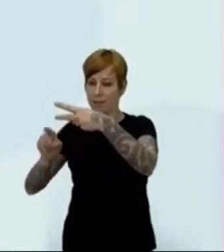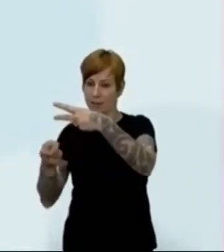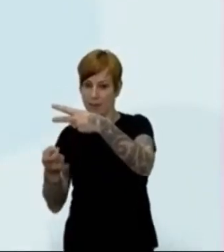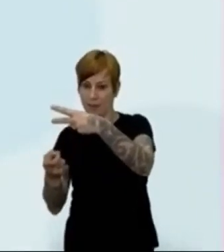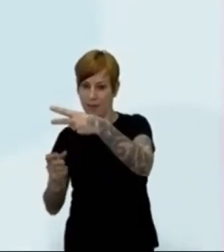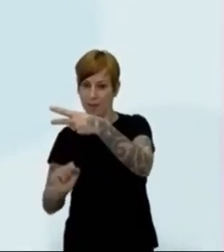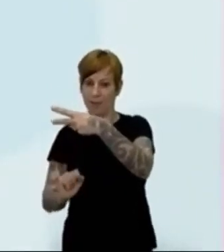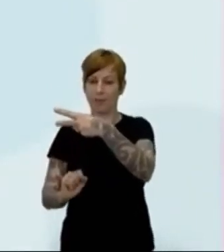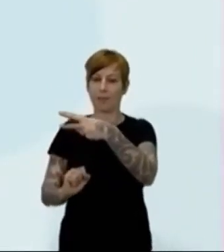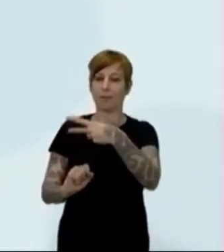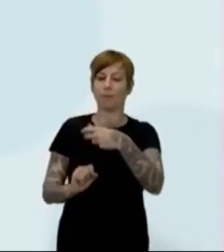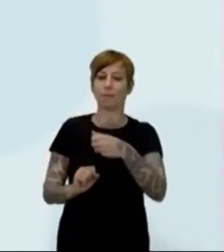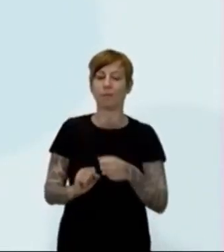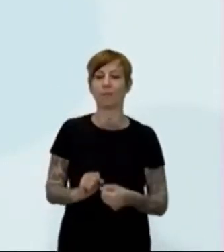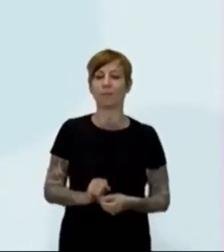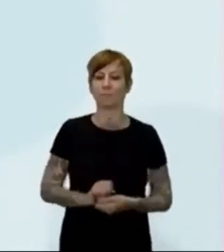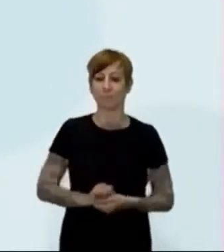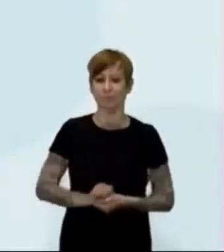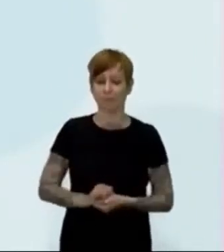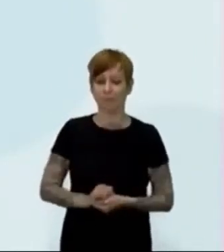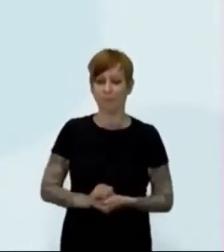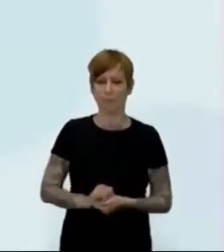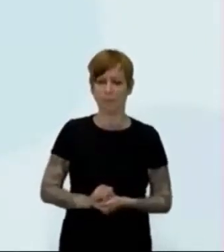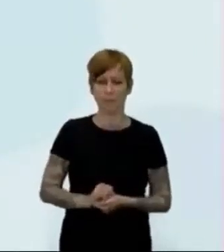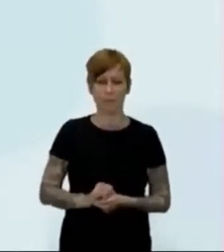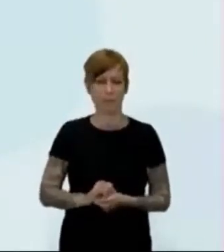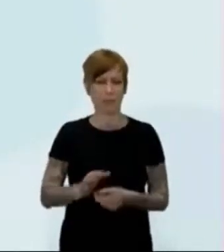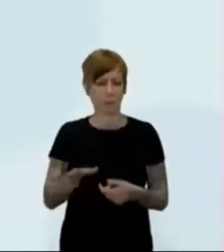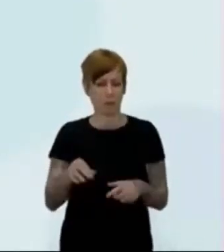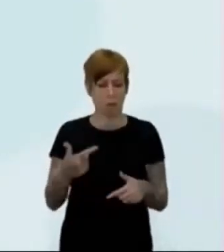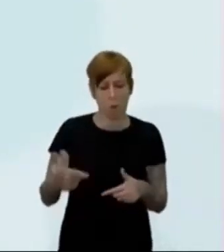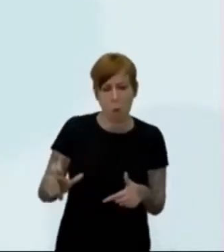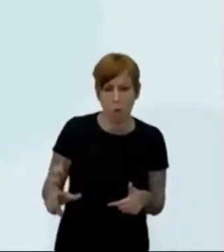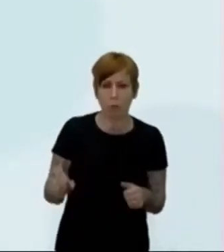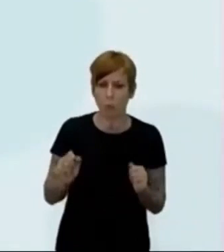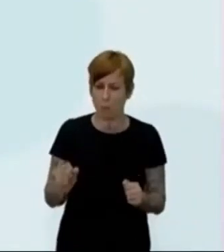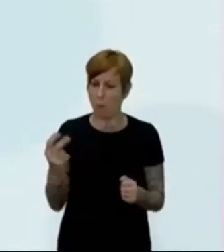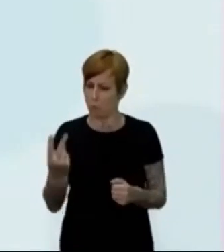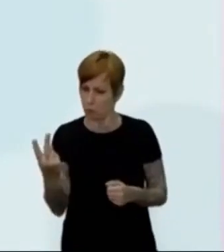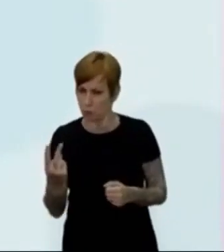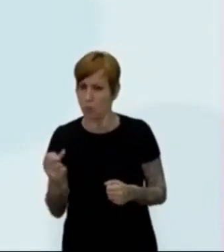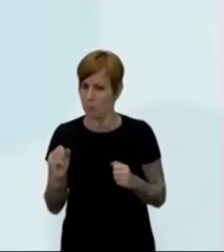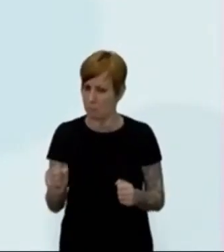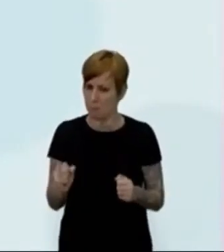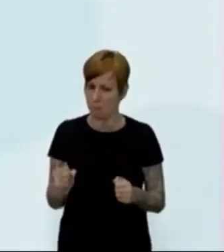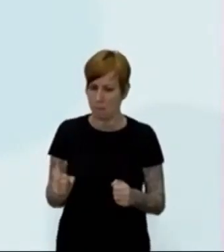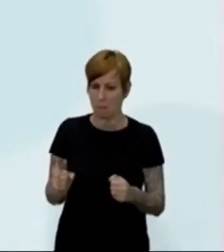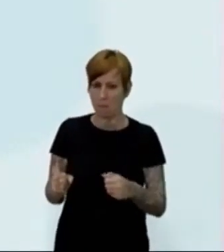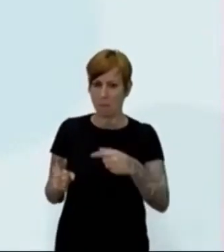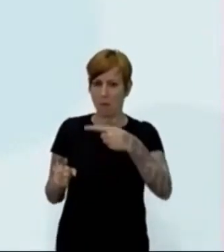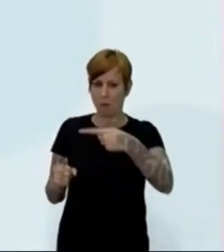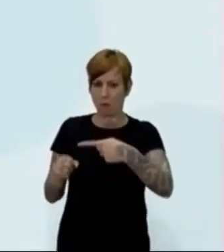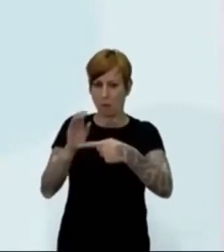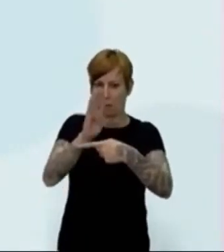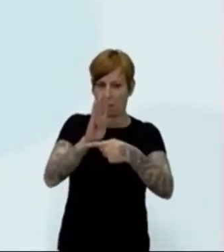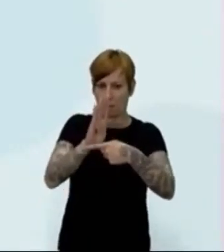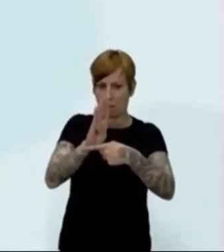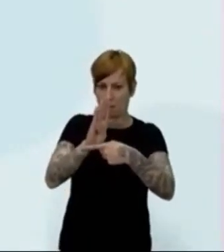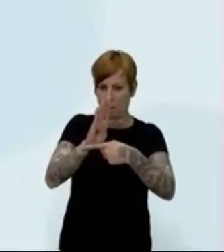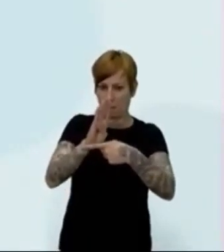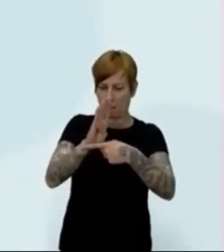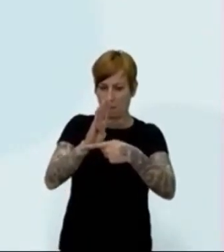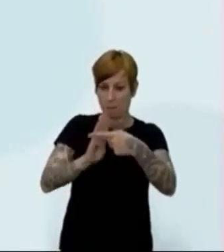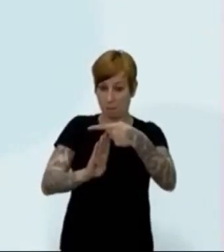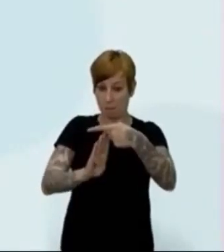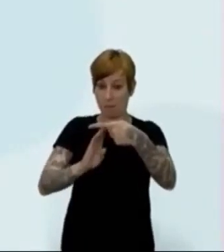B' sobre A' C'. Mas e se eu não quiser pegar o primeiro segmento, eu posso pegar o segundo de baixo? Pode. Você pode pegar BC sobre